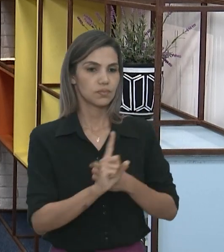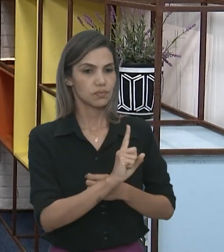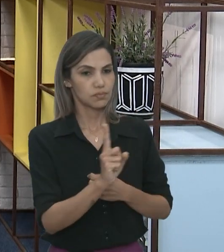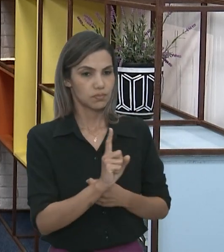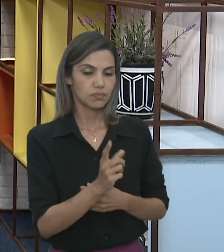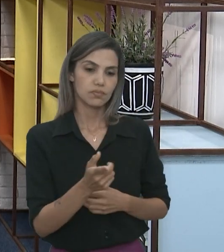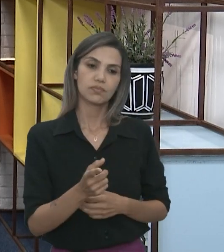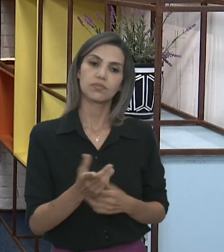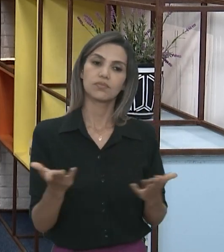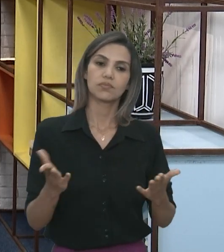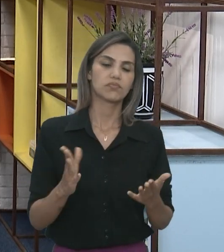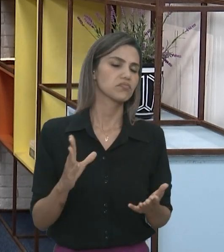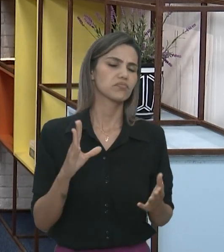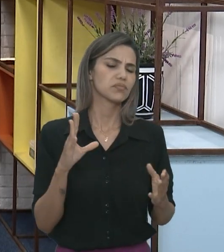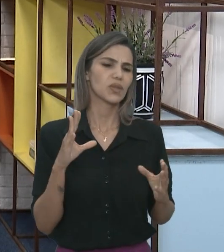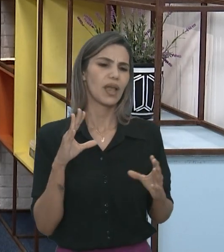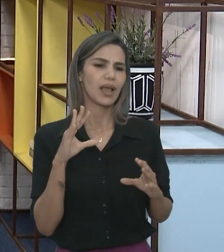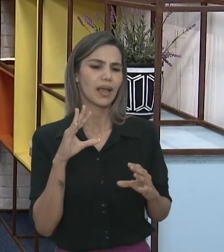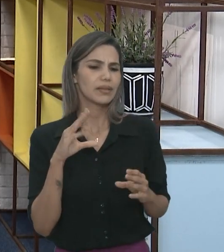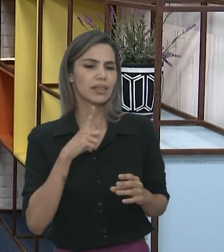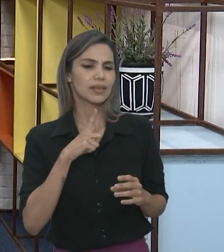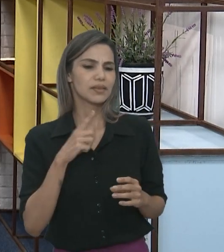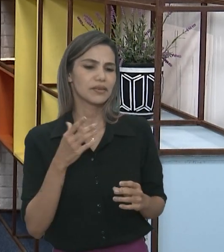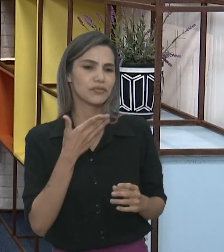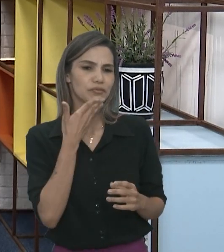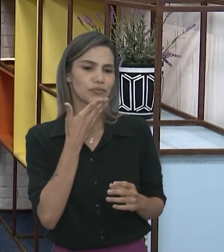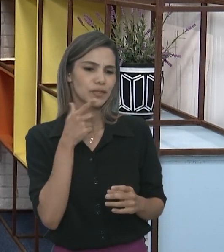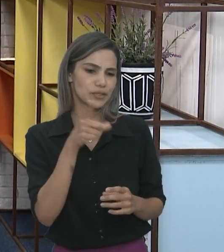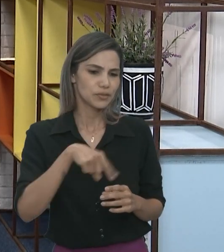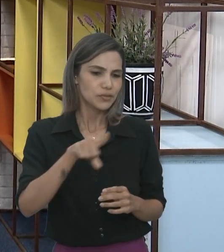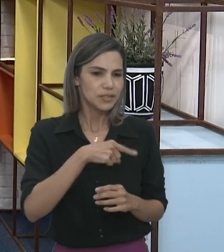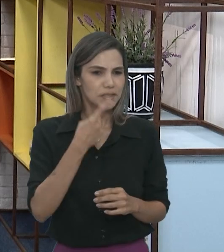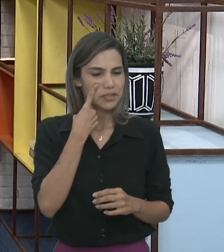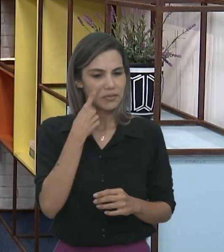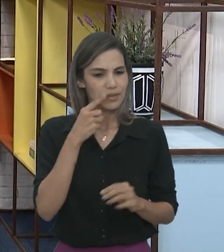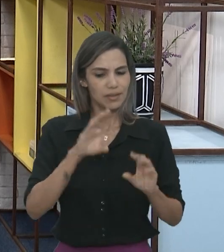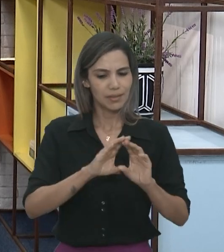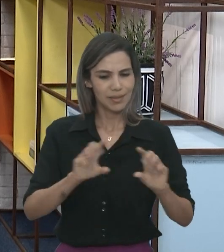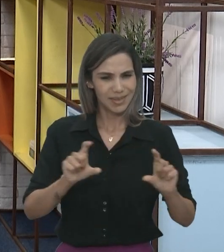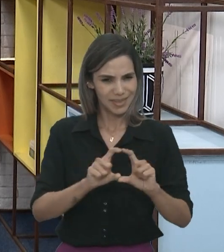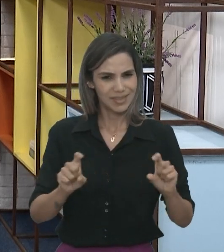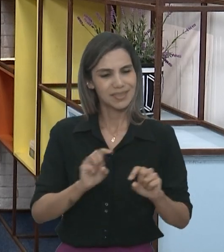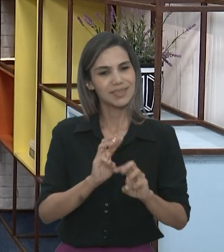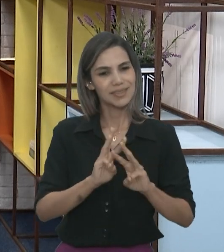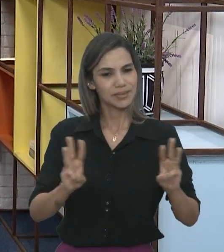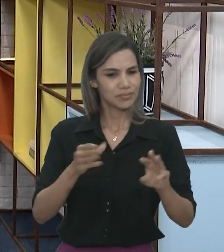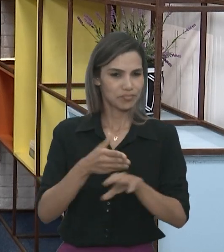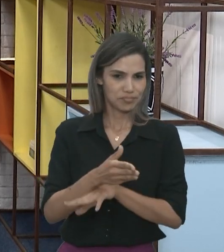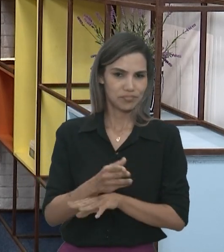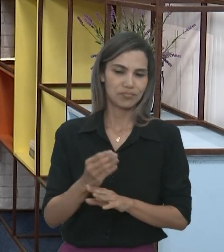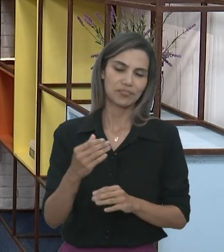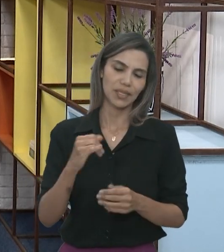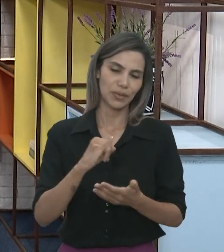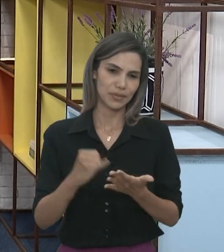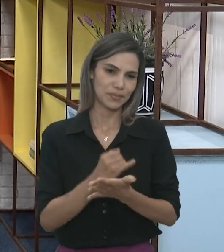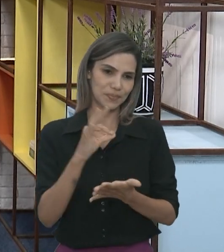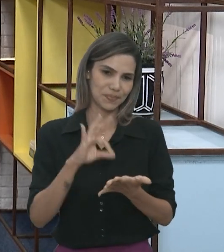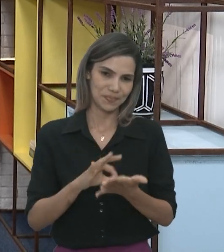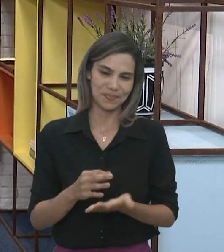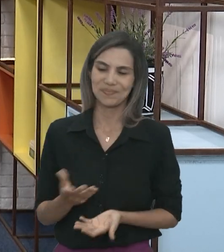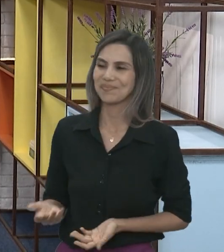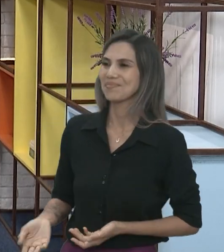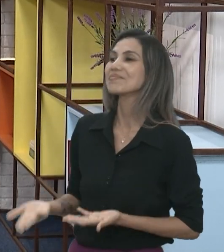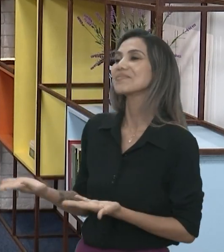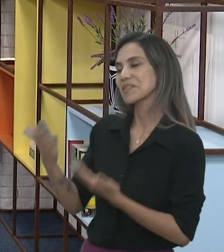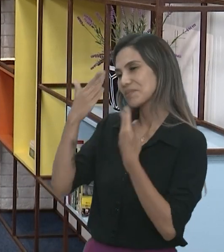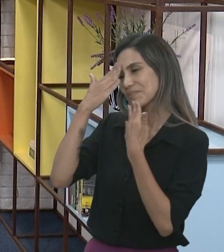É bem prático. Com 5 certeza. letrinhas e um pontinho para você ter essa experiência international. É isso aí, recado dado. Matheus, obrigado